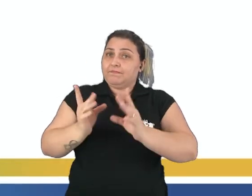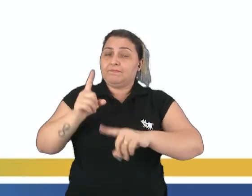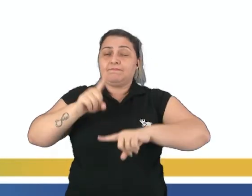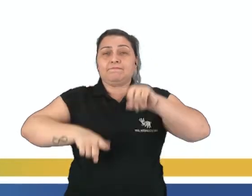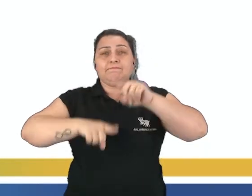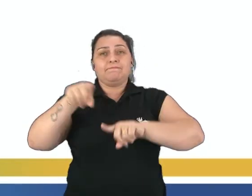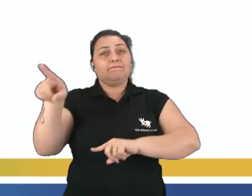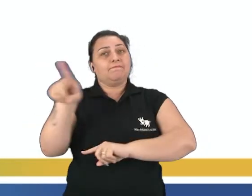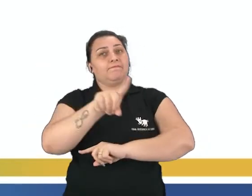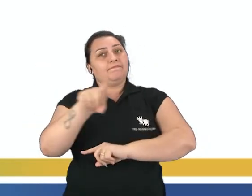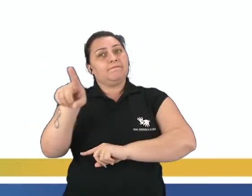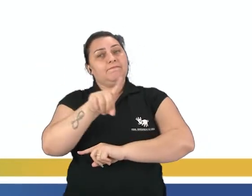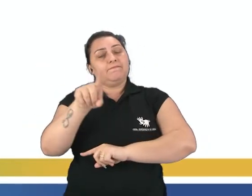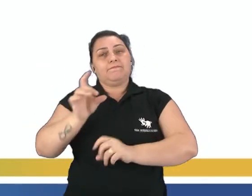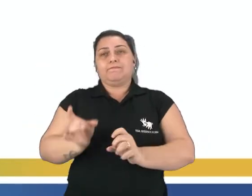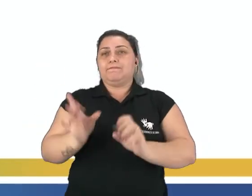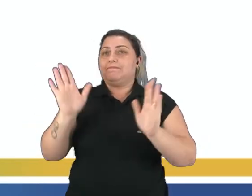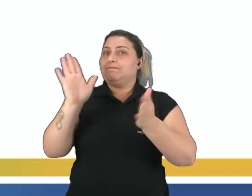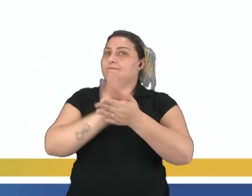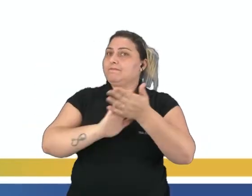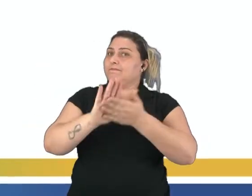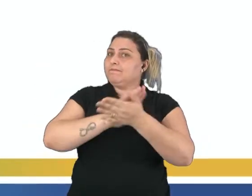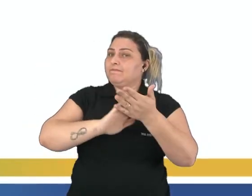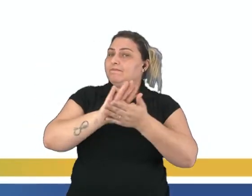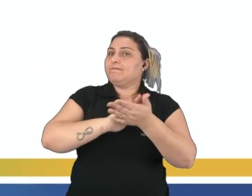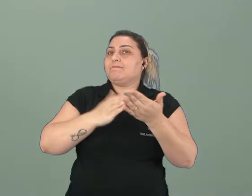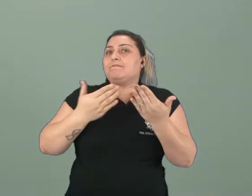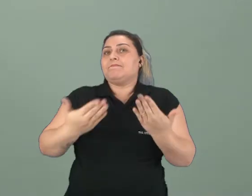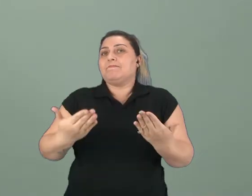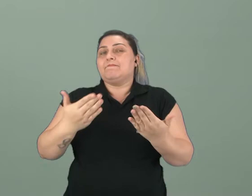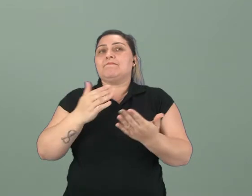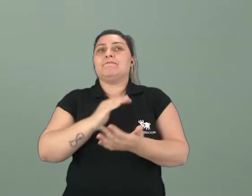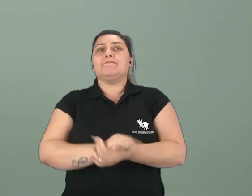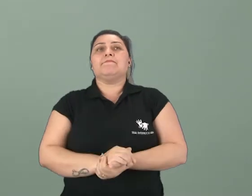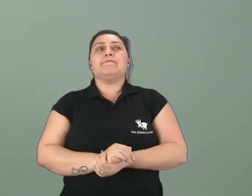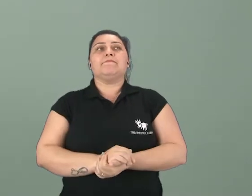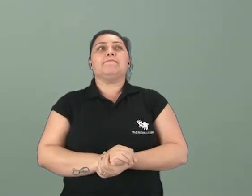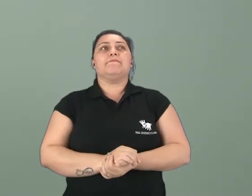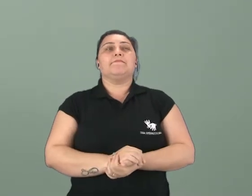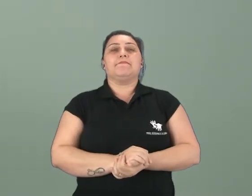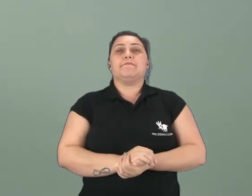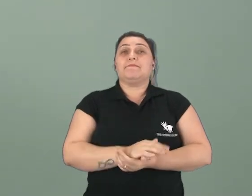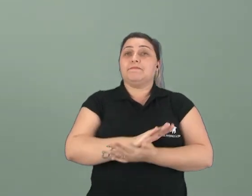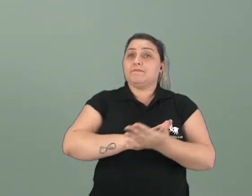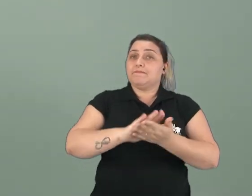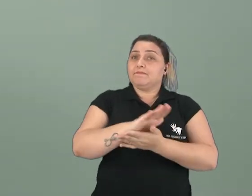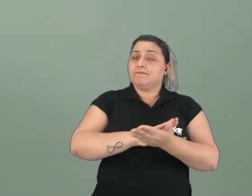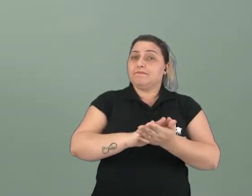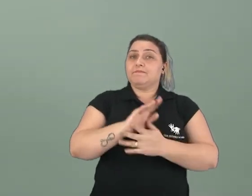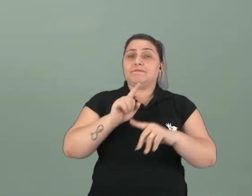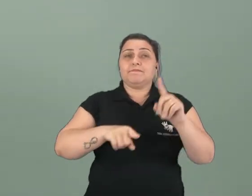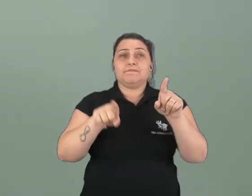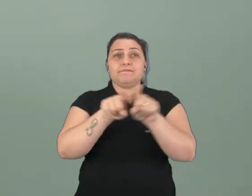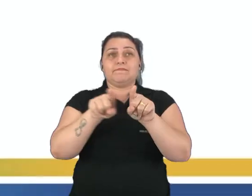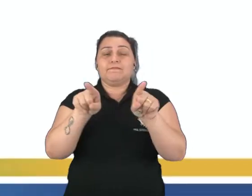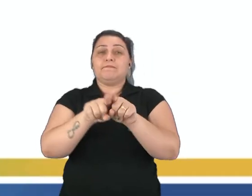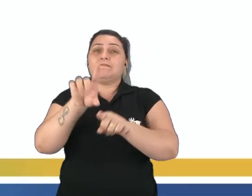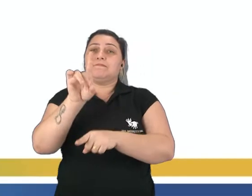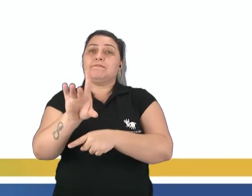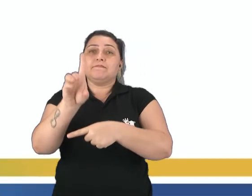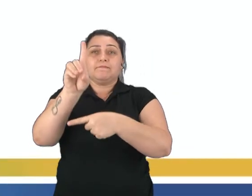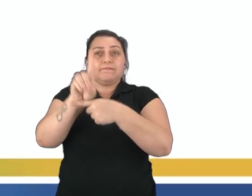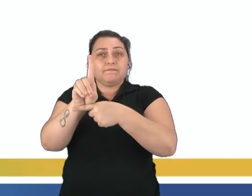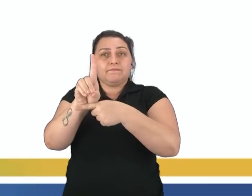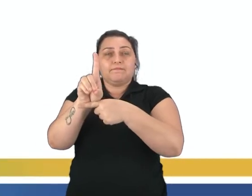produto? Não, não está vendendo nenhum produto, né? Não está oferecendo nenhum tipo de serviço também. Então, só pode ser